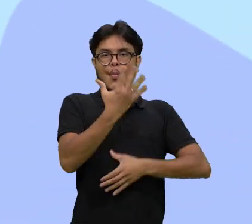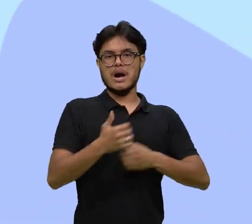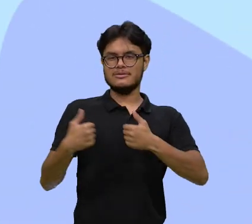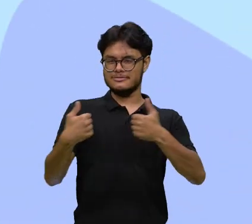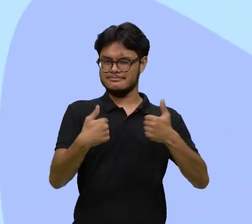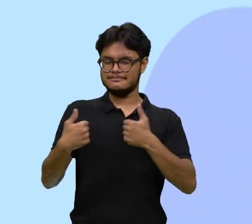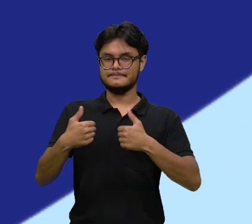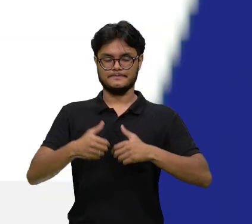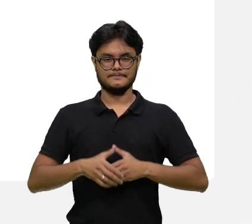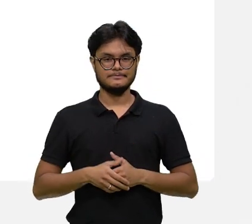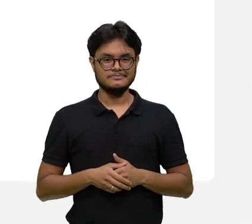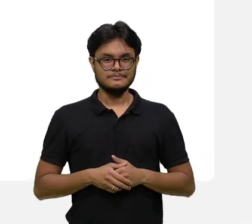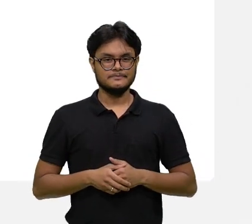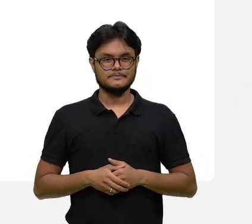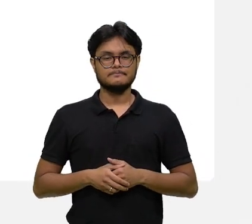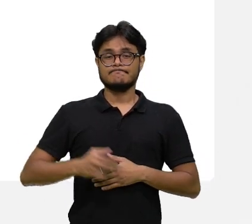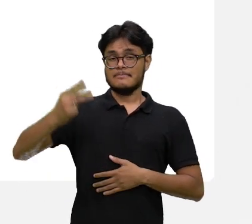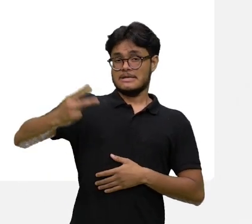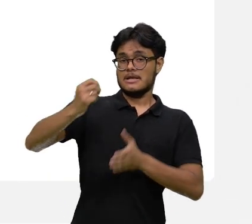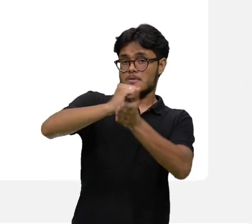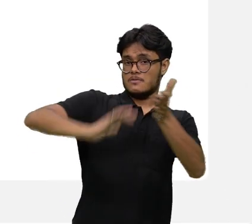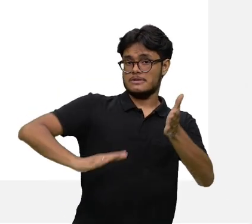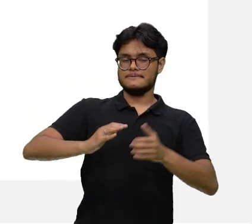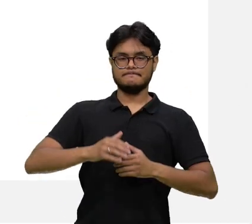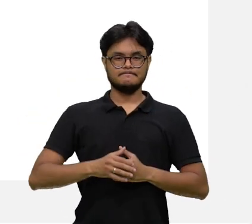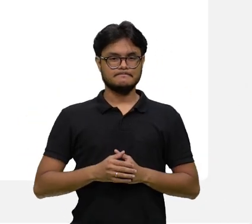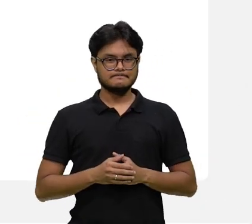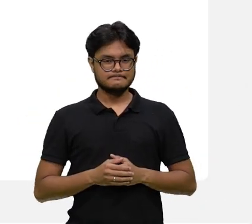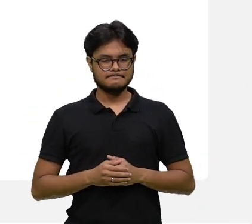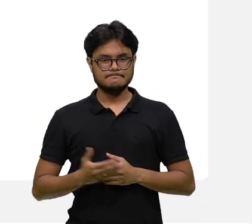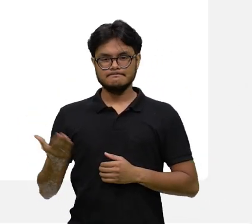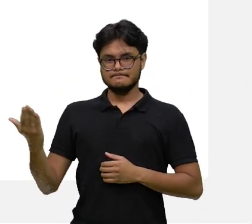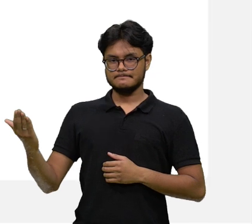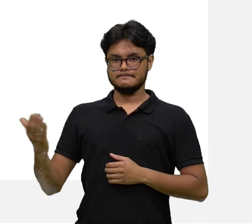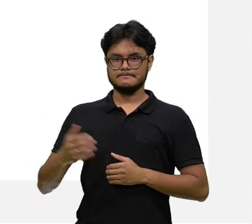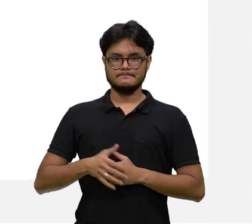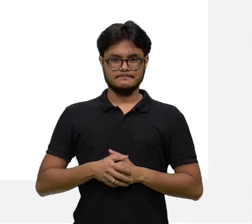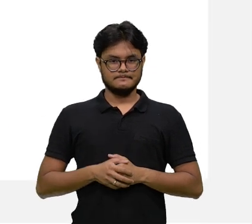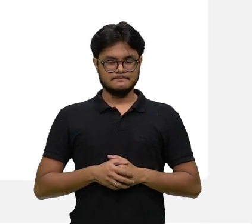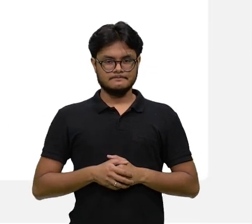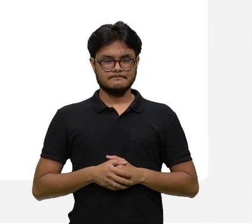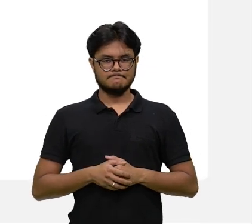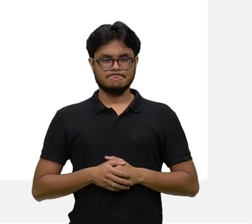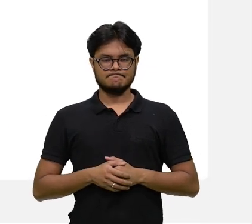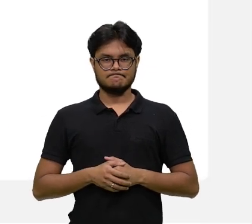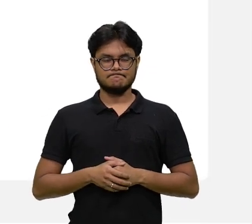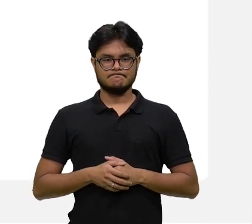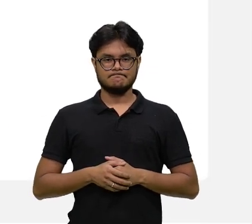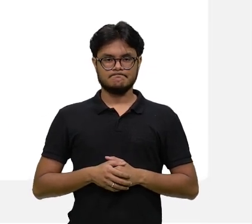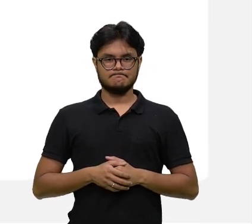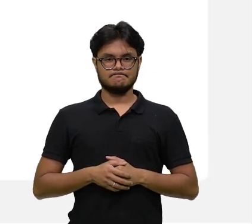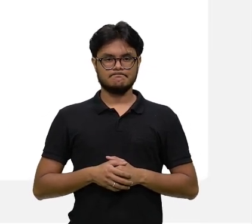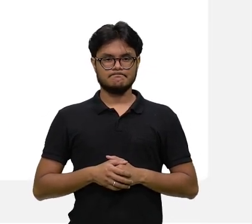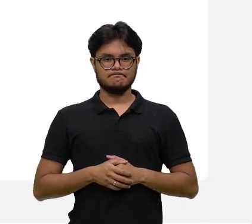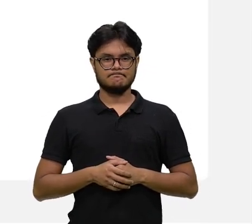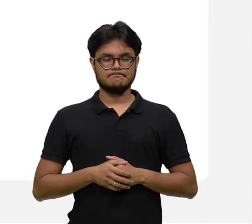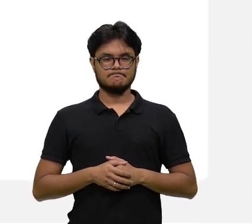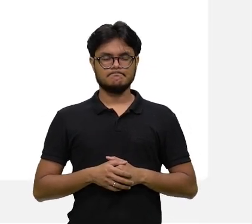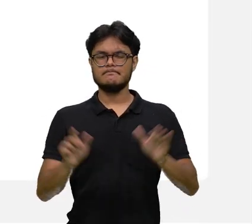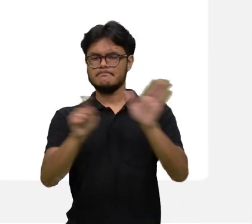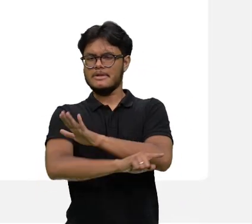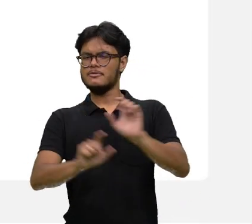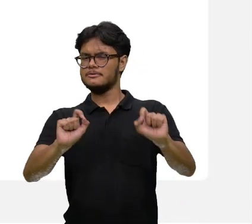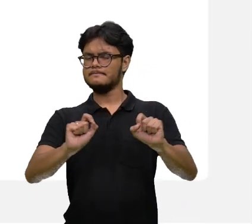Léo. Beleza? Vamos continuar a nossa viagem dentro da biologia agora, nessa questão aí. Olha só essa questão